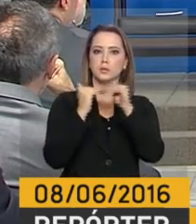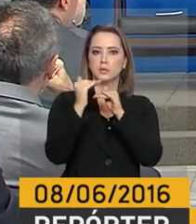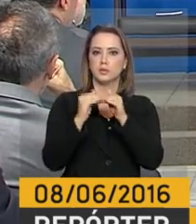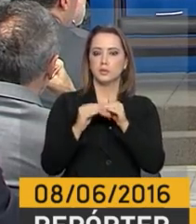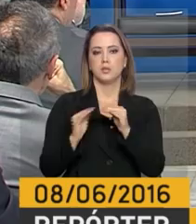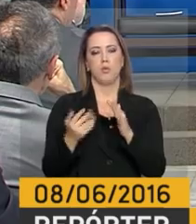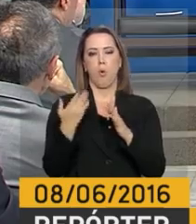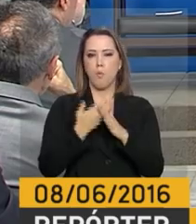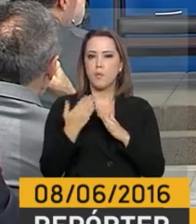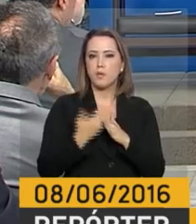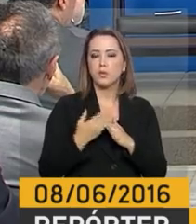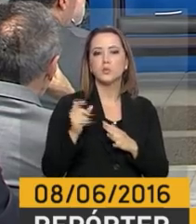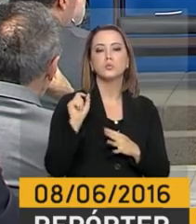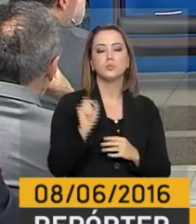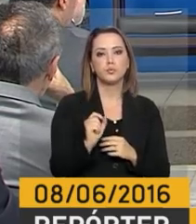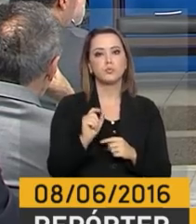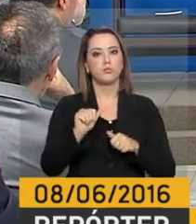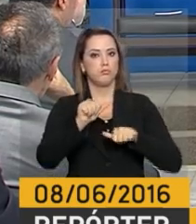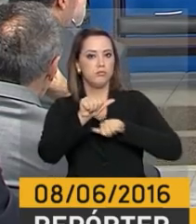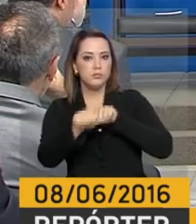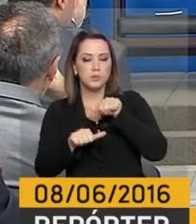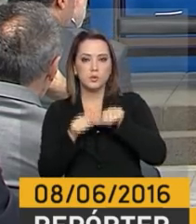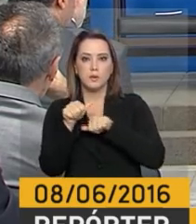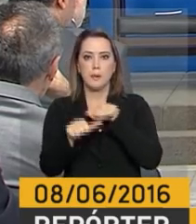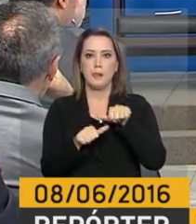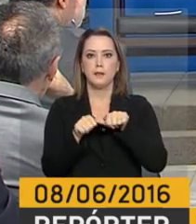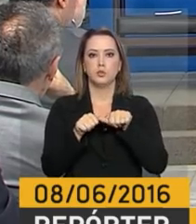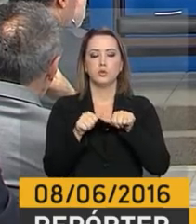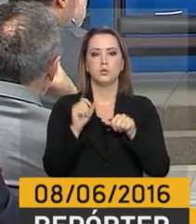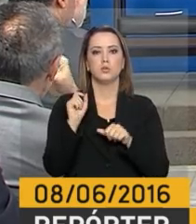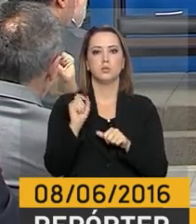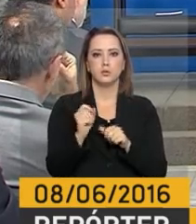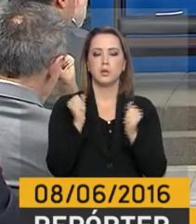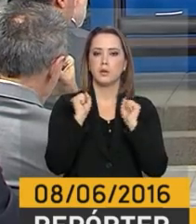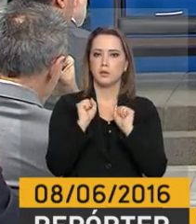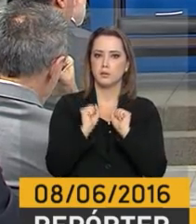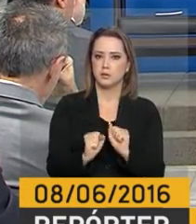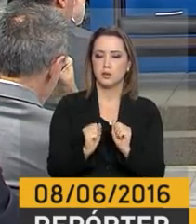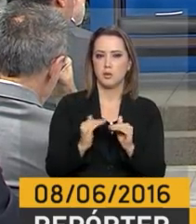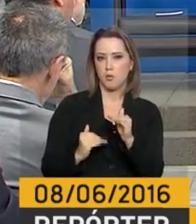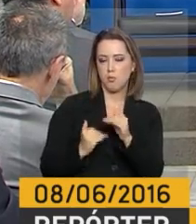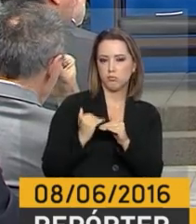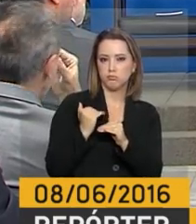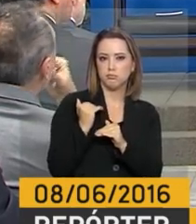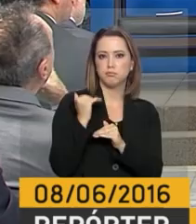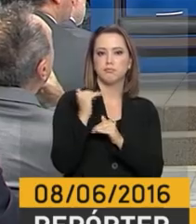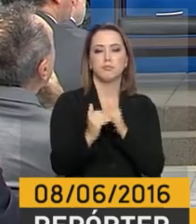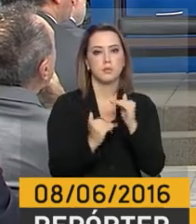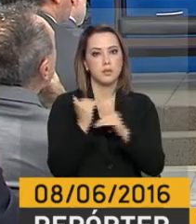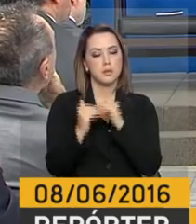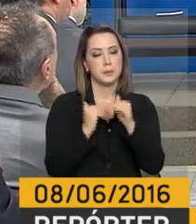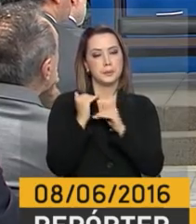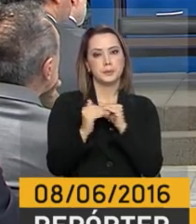crédito mudanças normativas que viabilizem uma melhor uma mais viável mais fácil